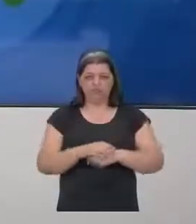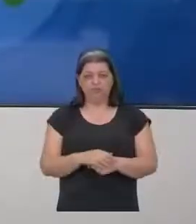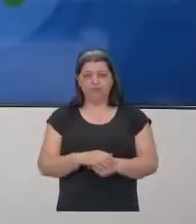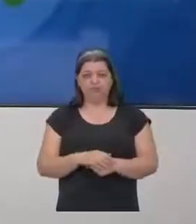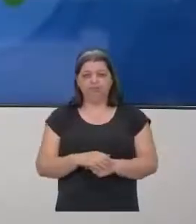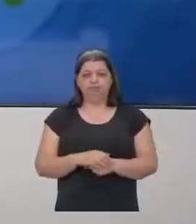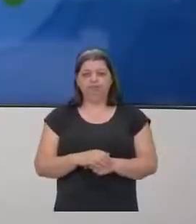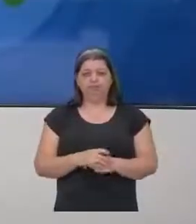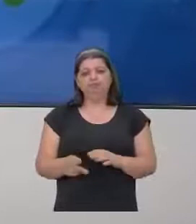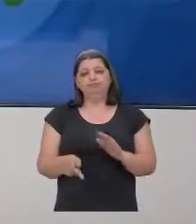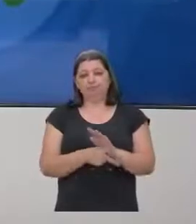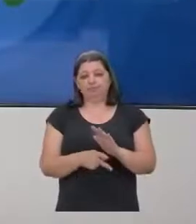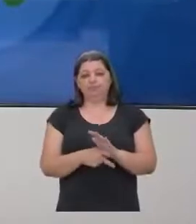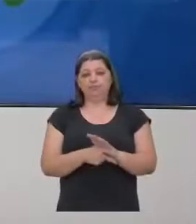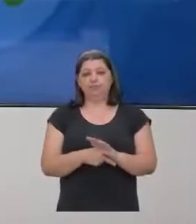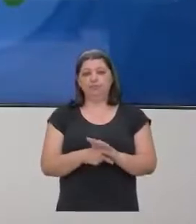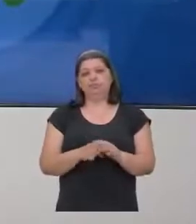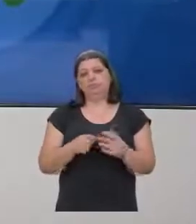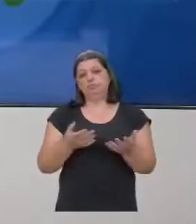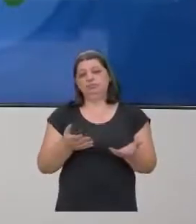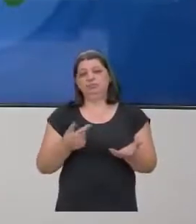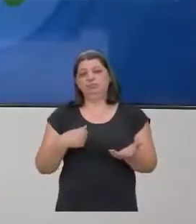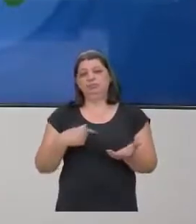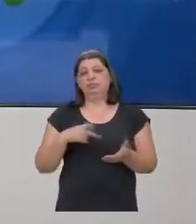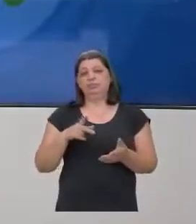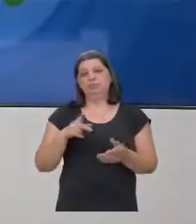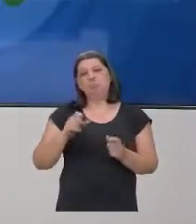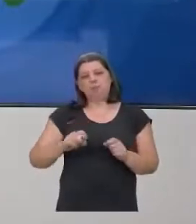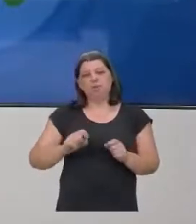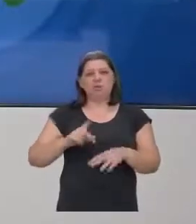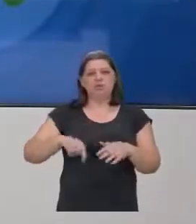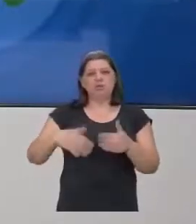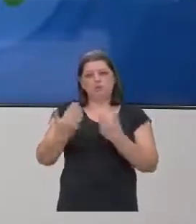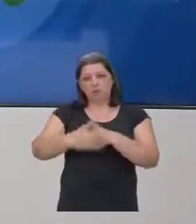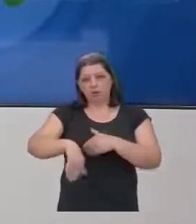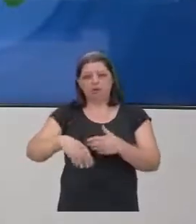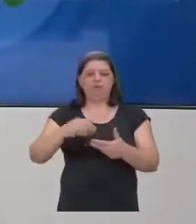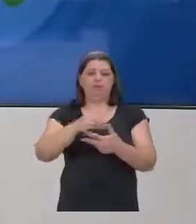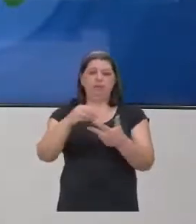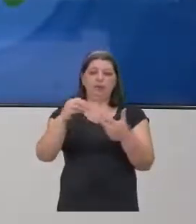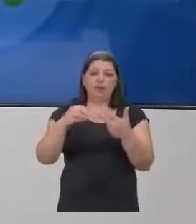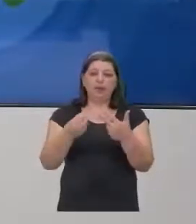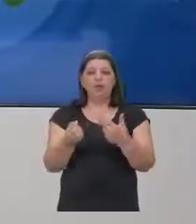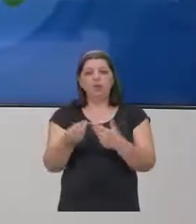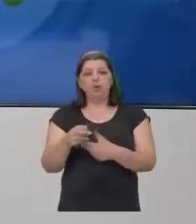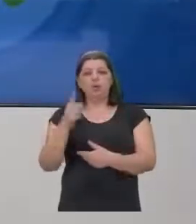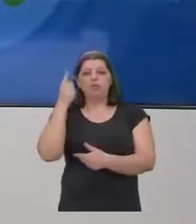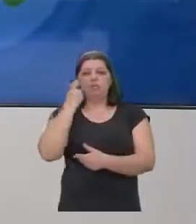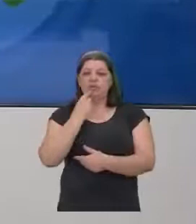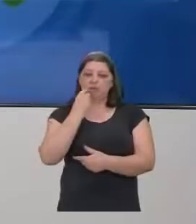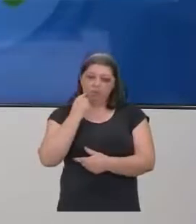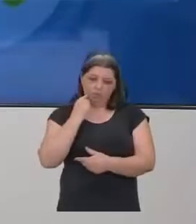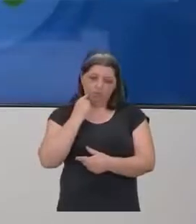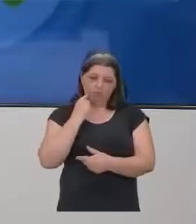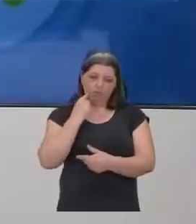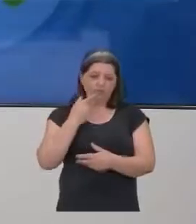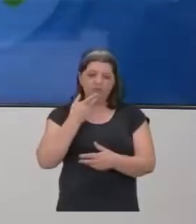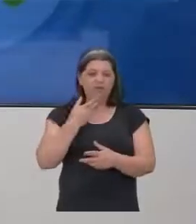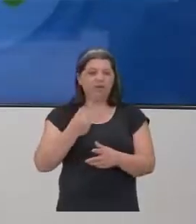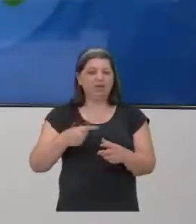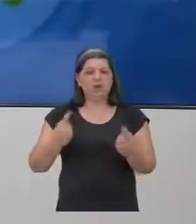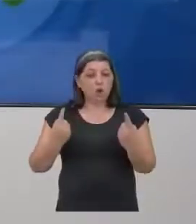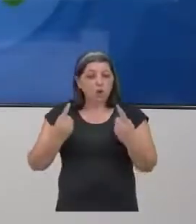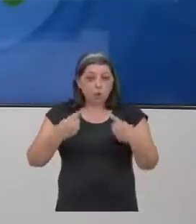é um tema que pode em algum momento cair no vestibular, né, no Enem, por exemplo. Eu não estou perguntando se você é a favor ou contra, a política de cotas é uma lei e